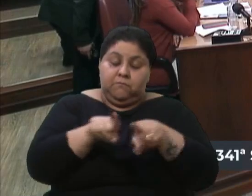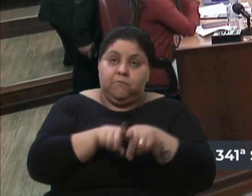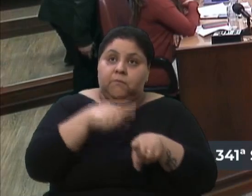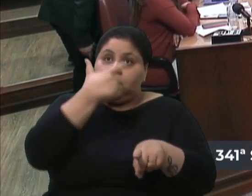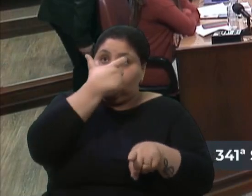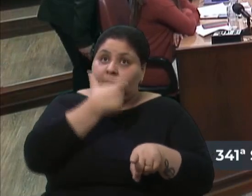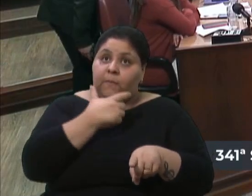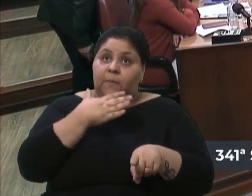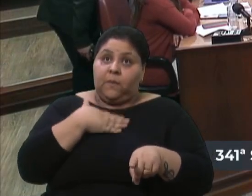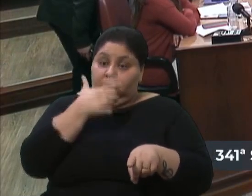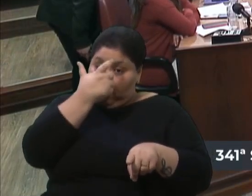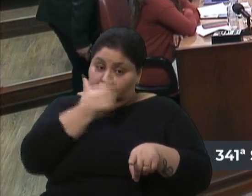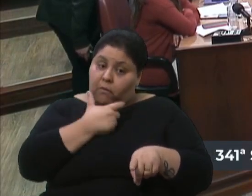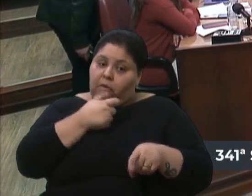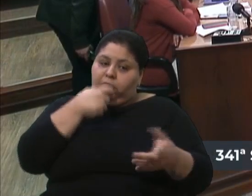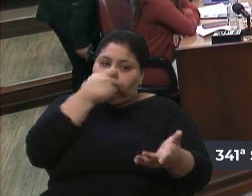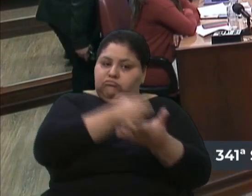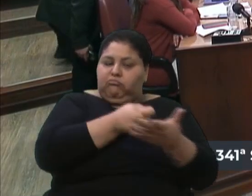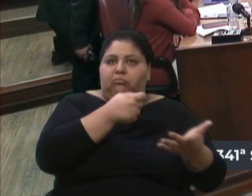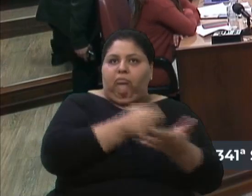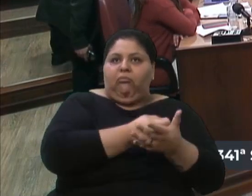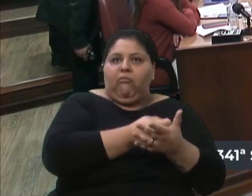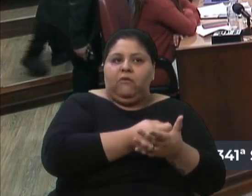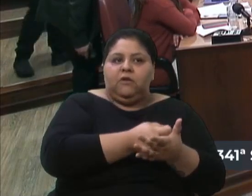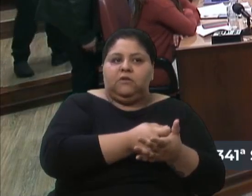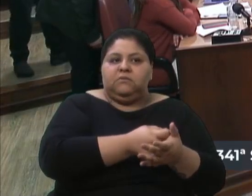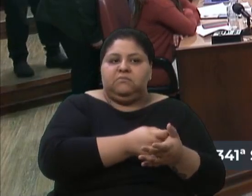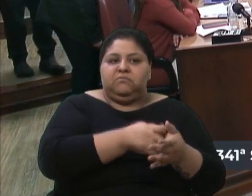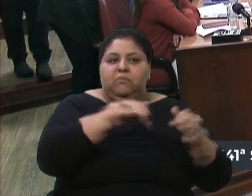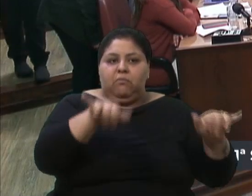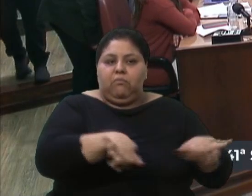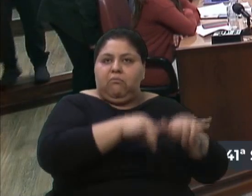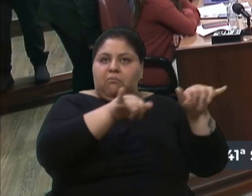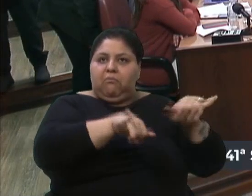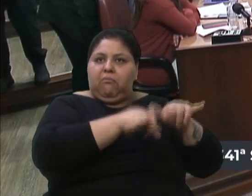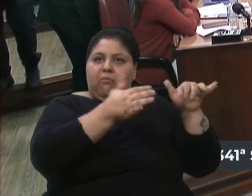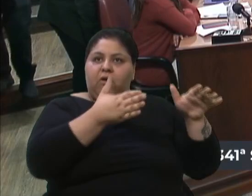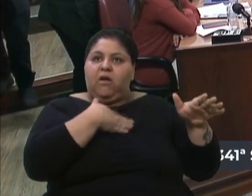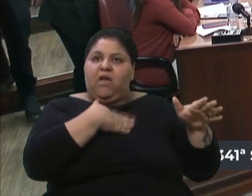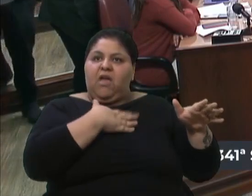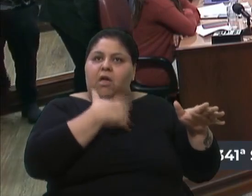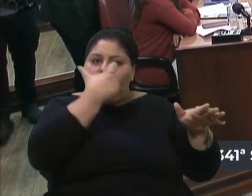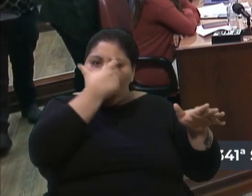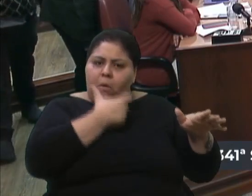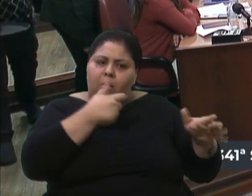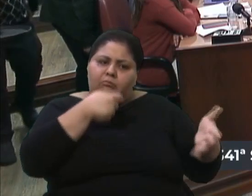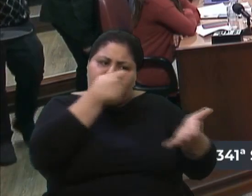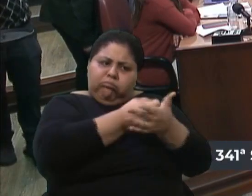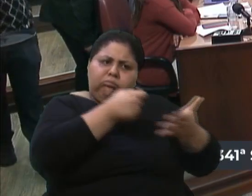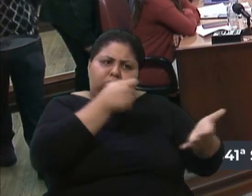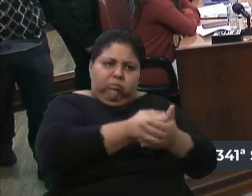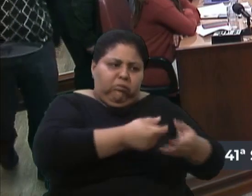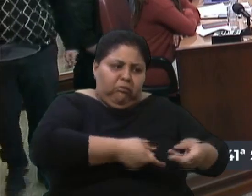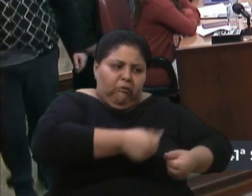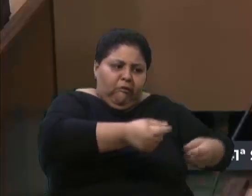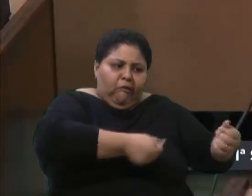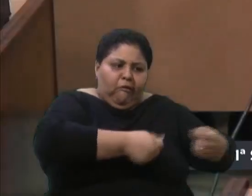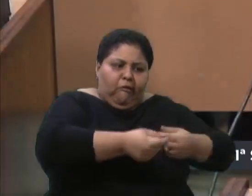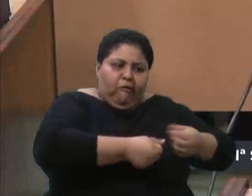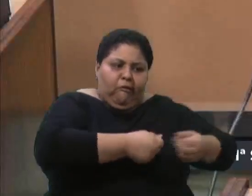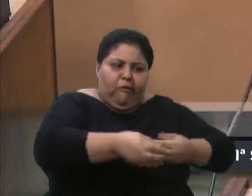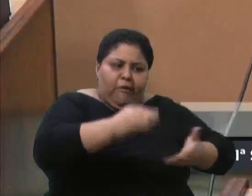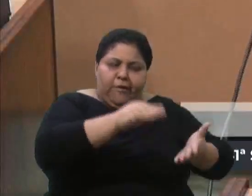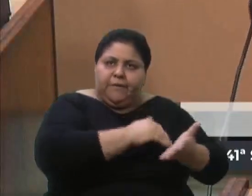compra coisas fúteis, inclusive, se gasta um dinheirão para comprar outras coisas na Secretaria de